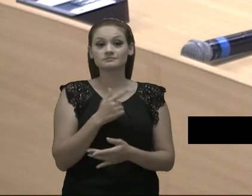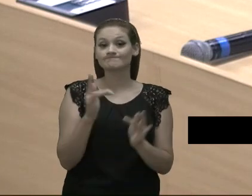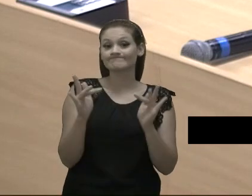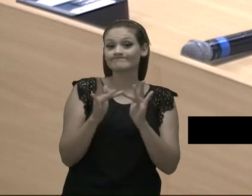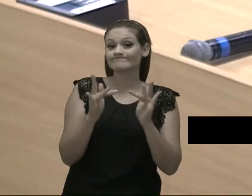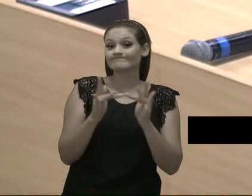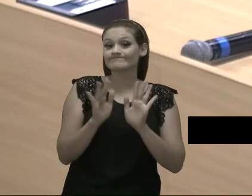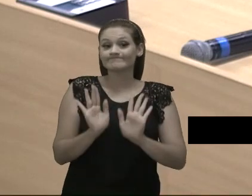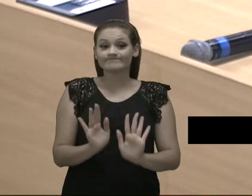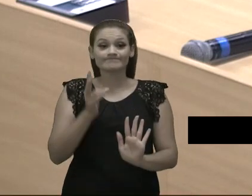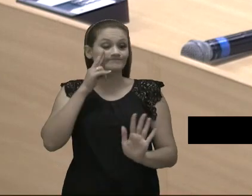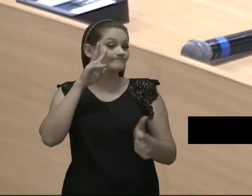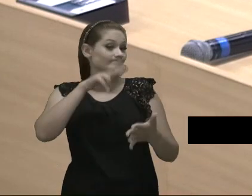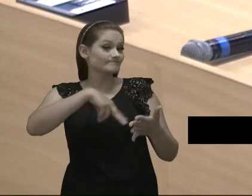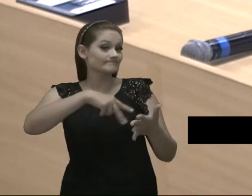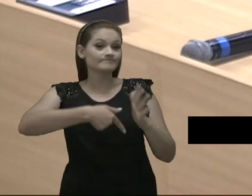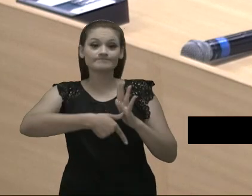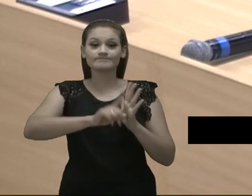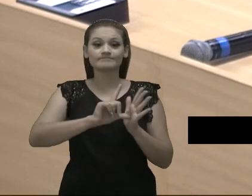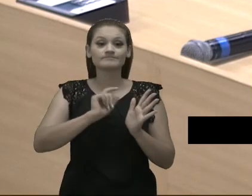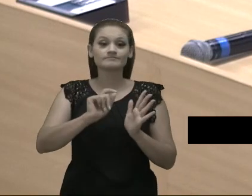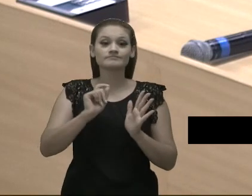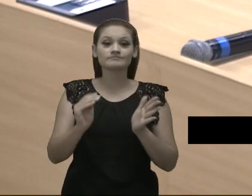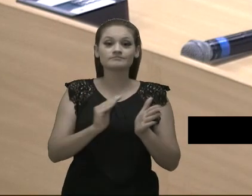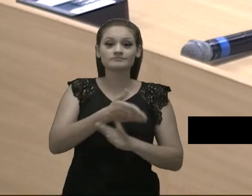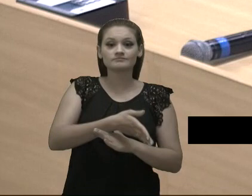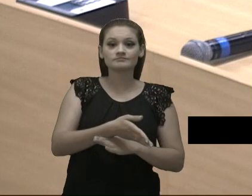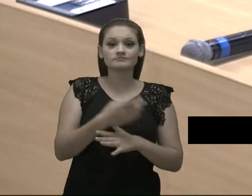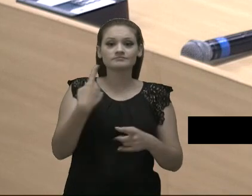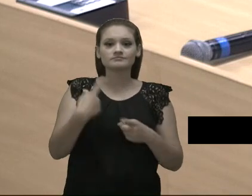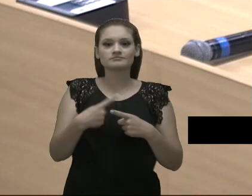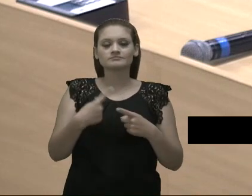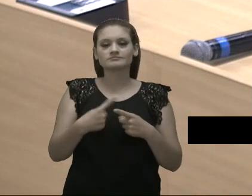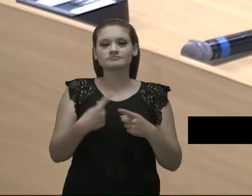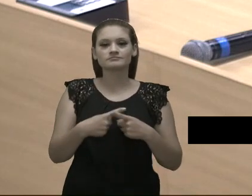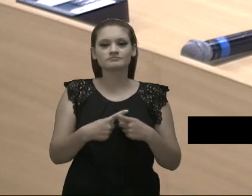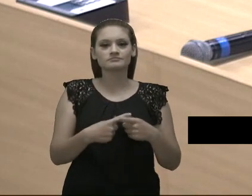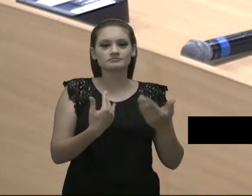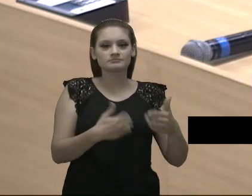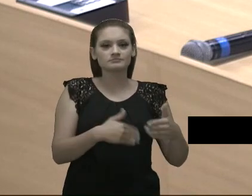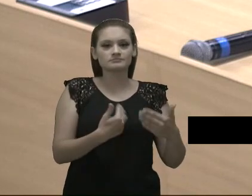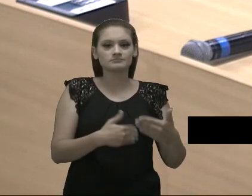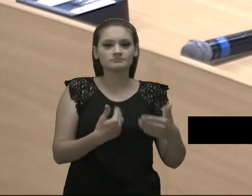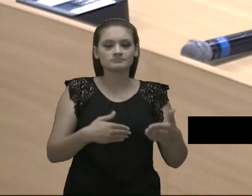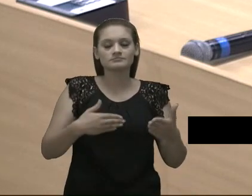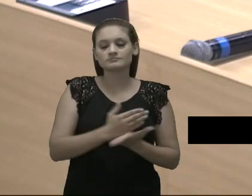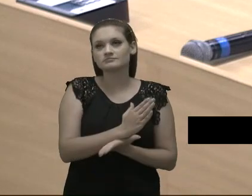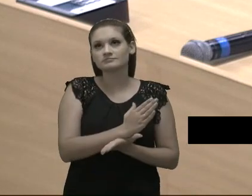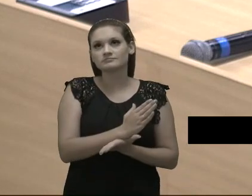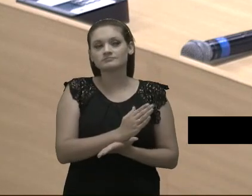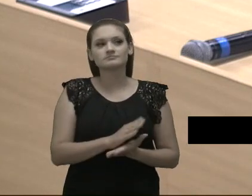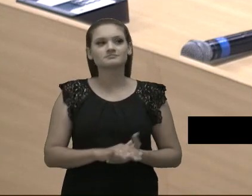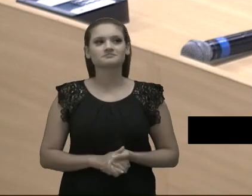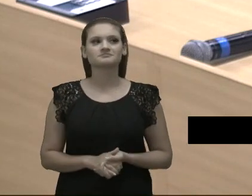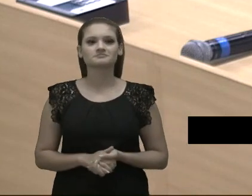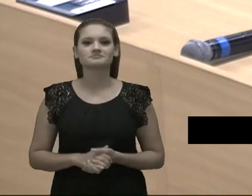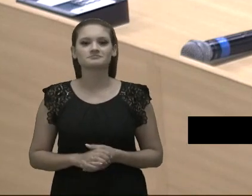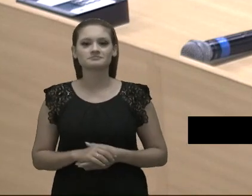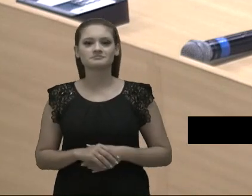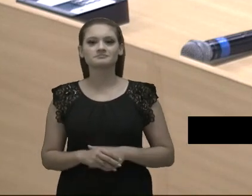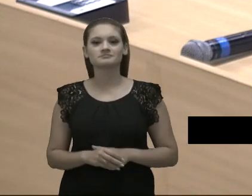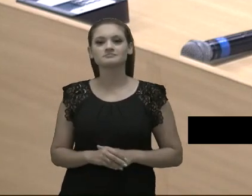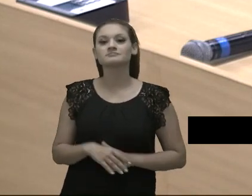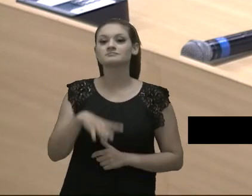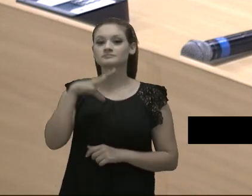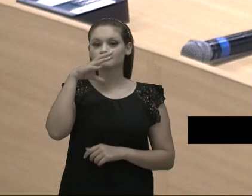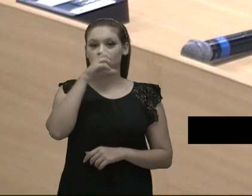contato com a prova. Então quem entrou foi porque prestou a prova e ficou com as notas máximas. Tá, no dia que teve esse processo seletivo foi no final de